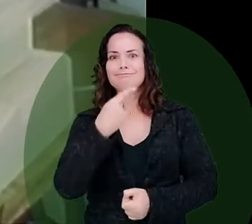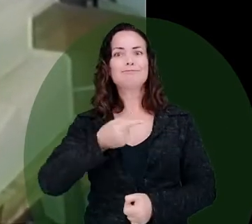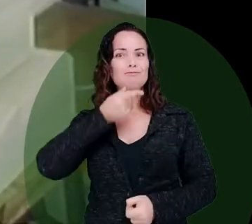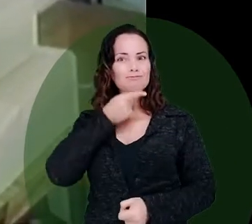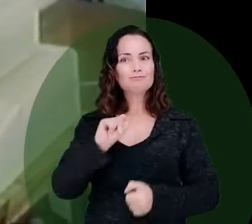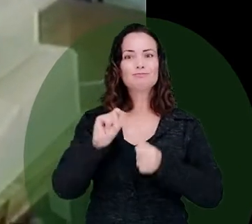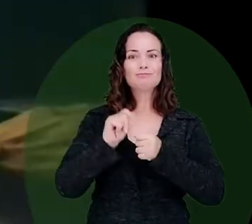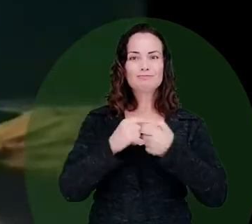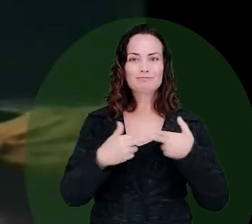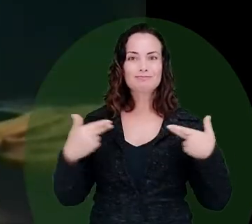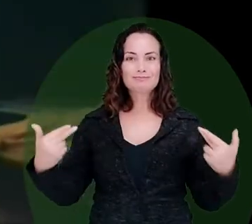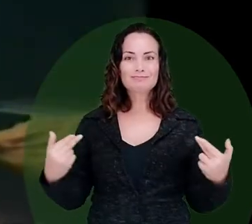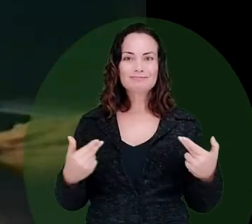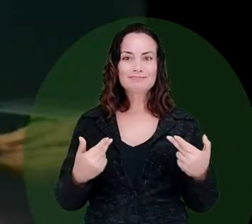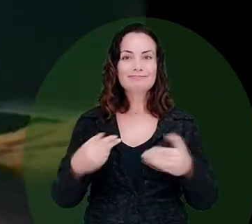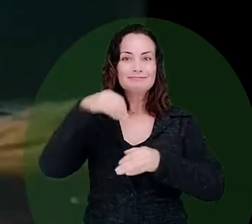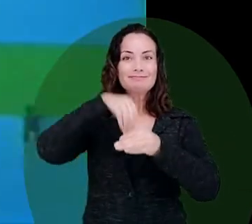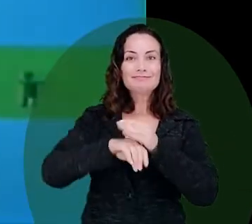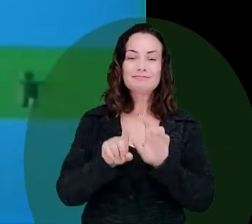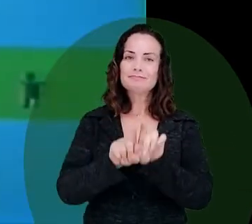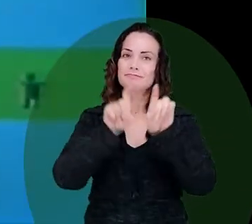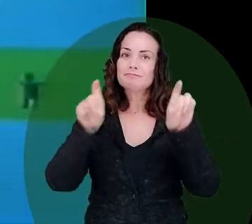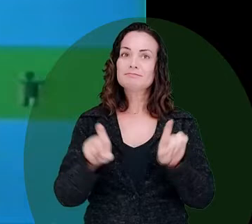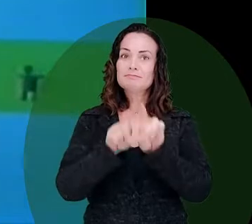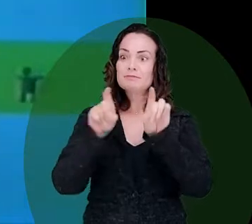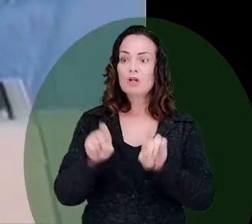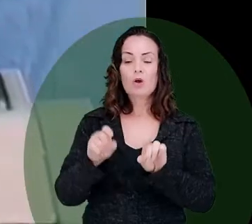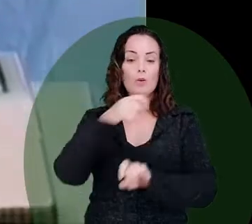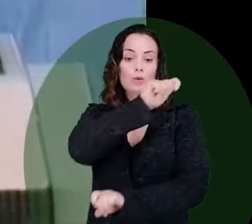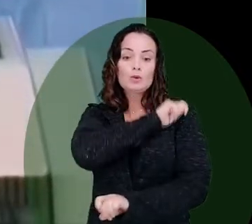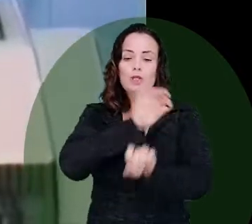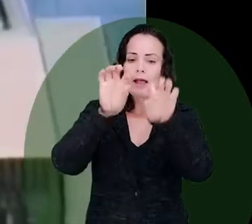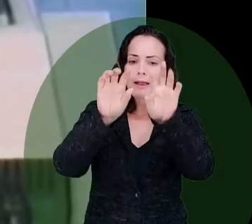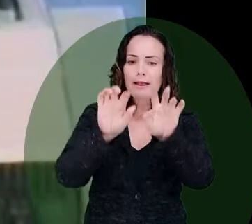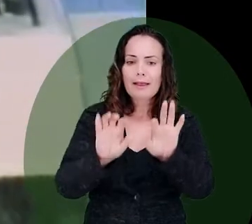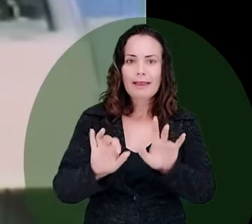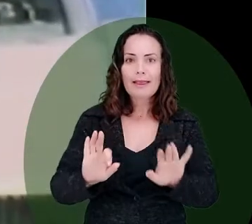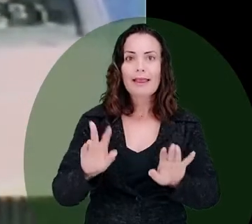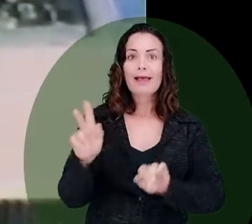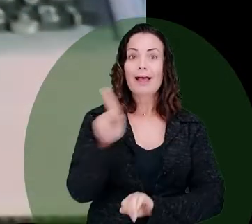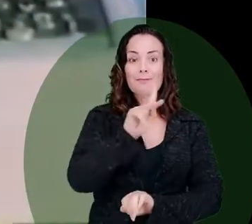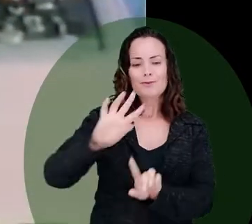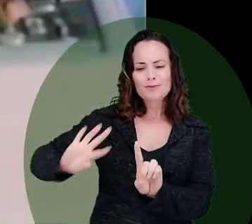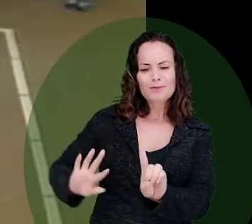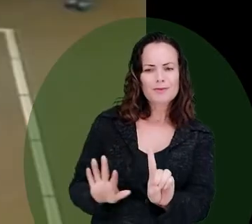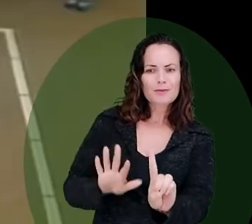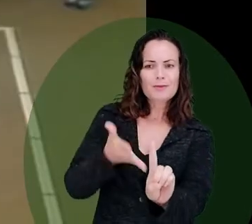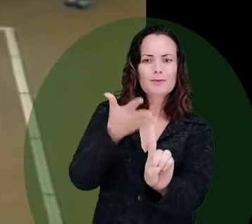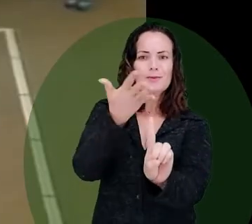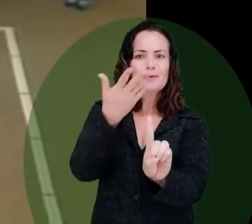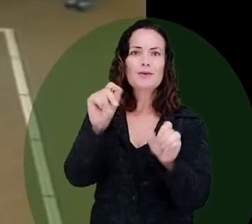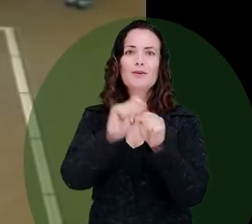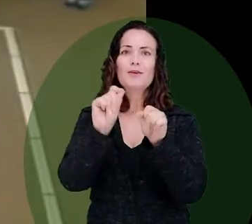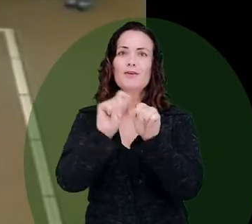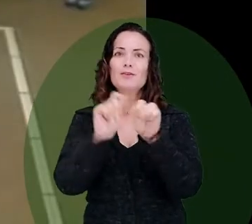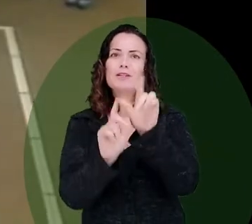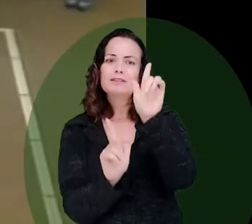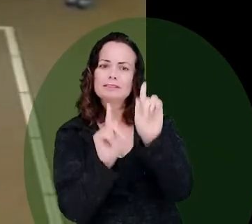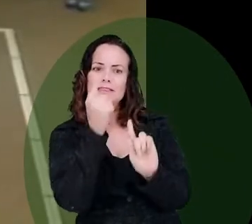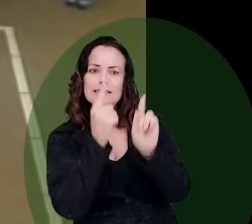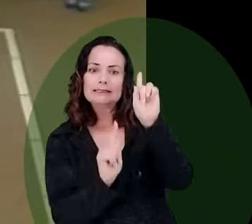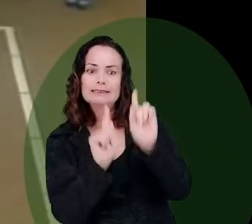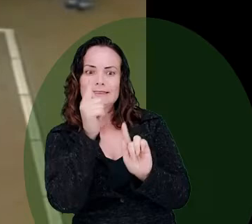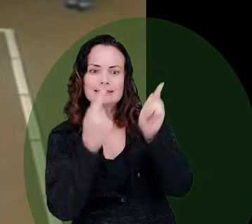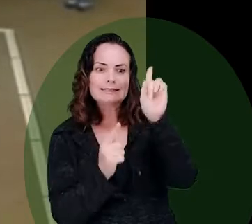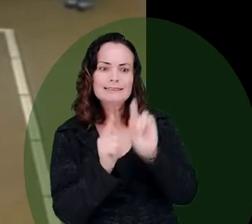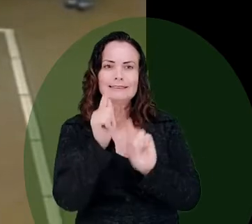fazer alguma coisa no computador. E eles digitavam, e a professora incentivava que eles fizessem os gestos em